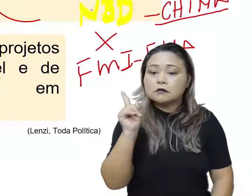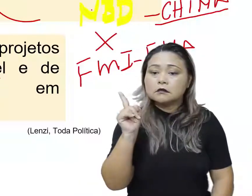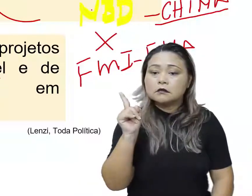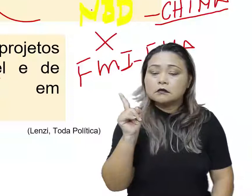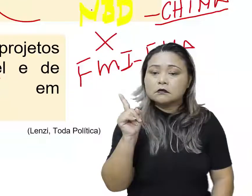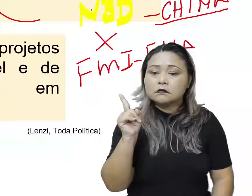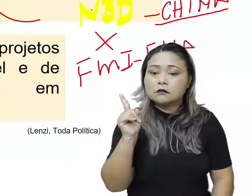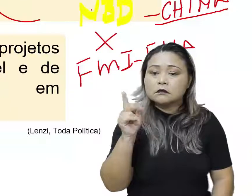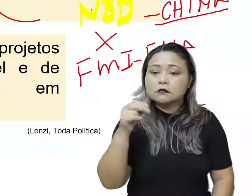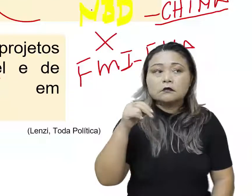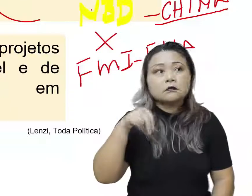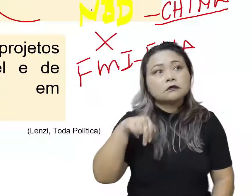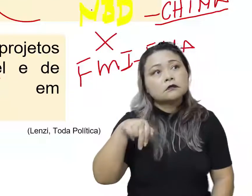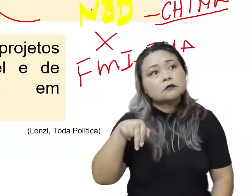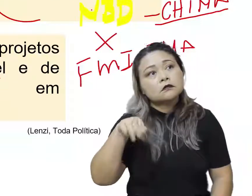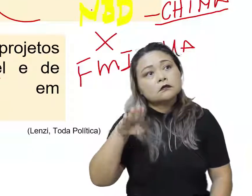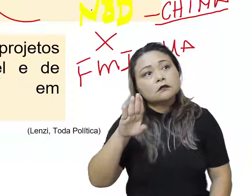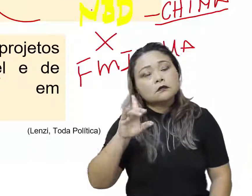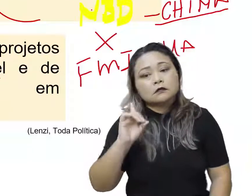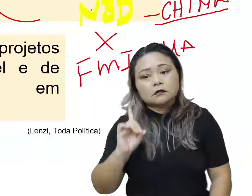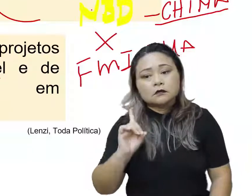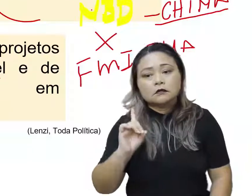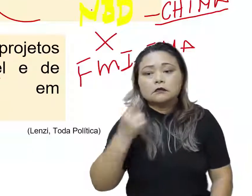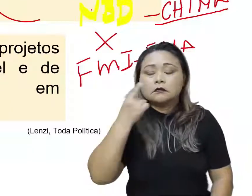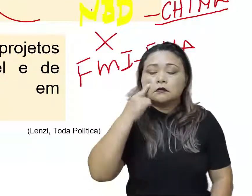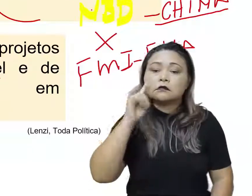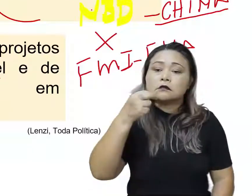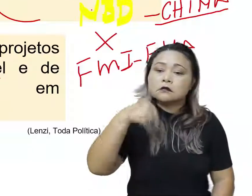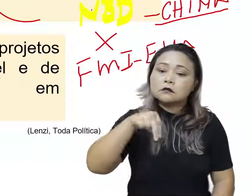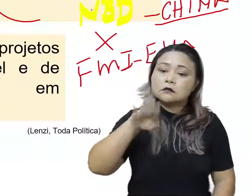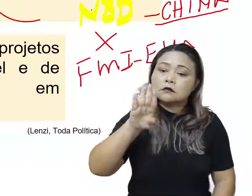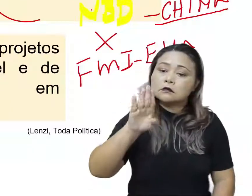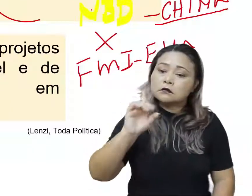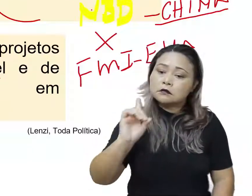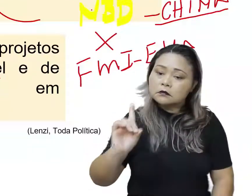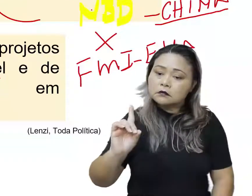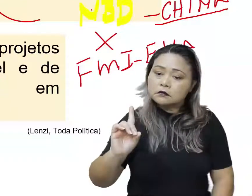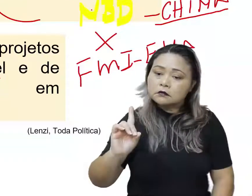tá? Portanto, é